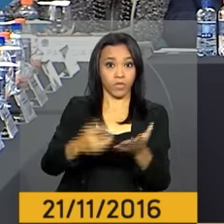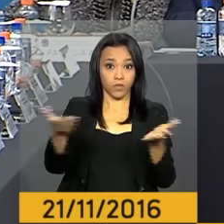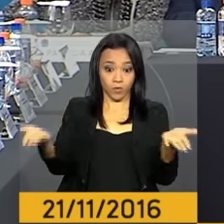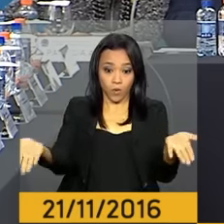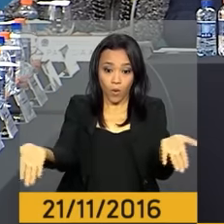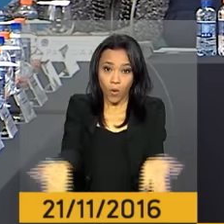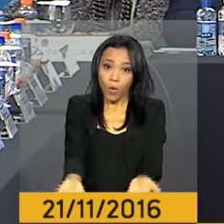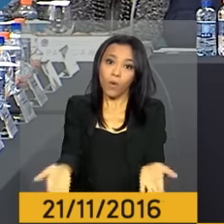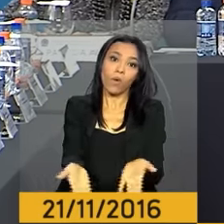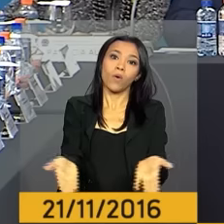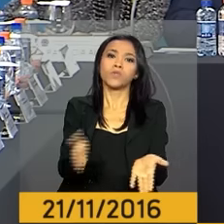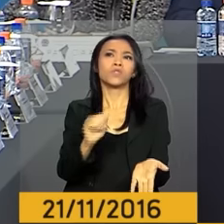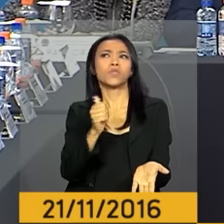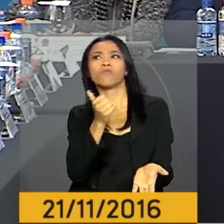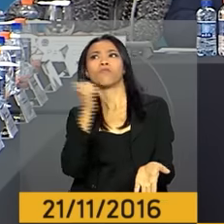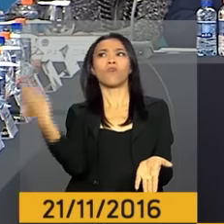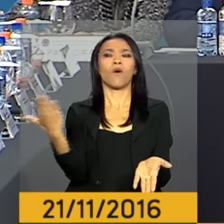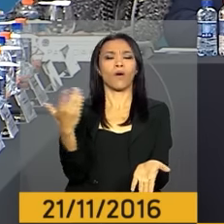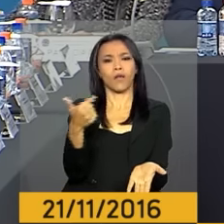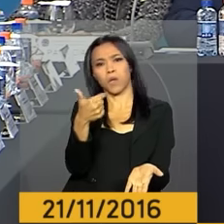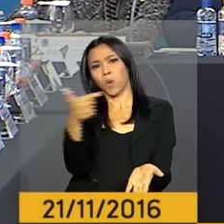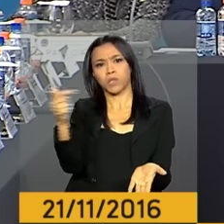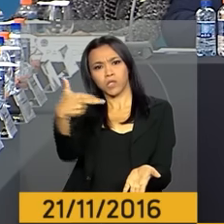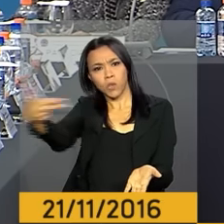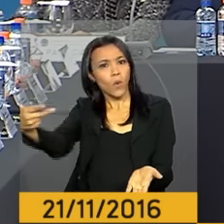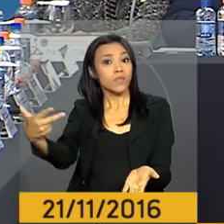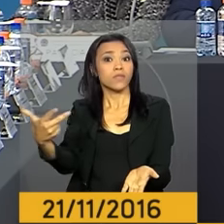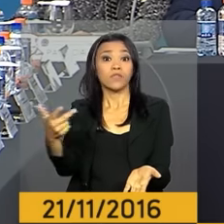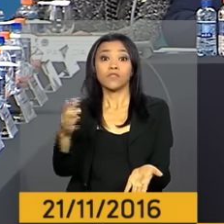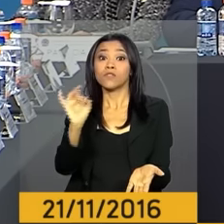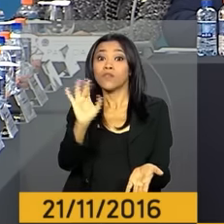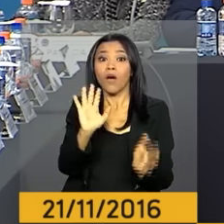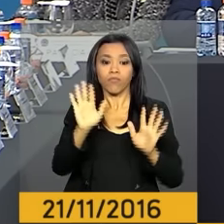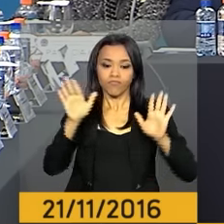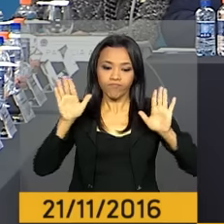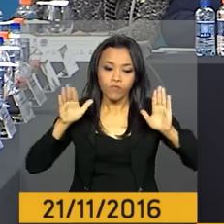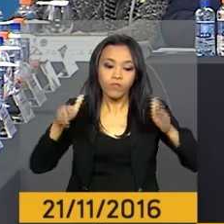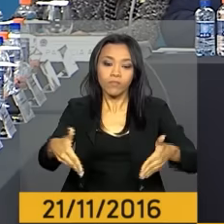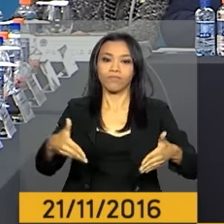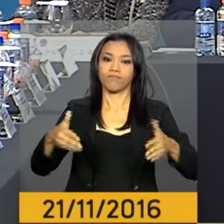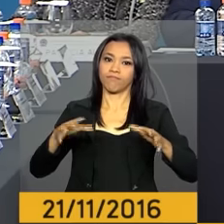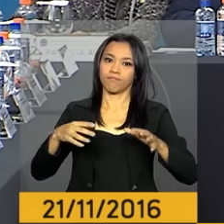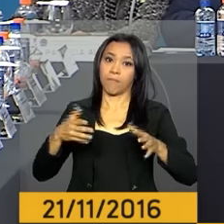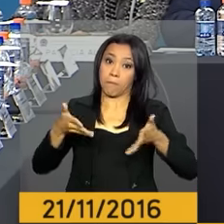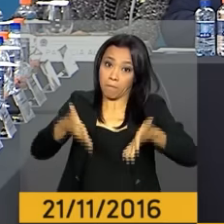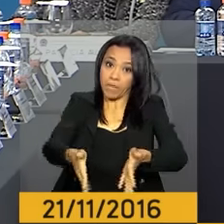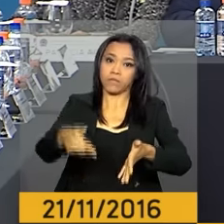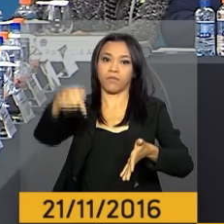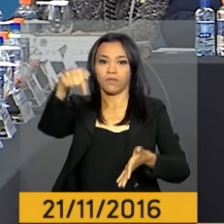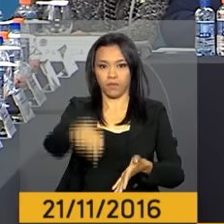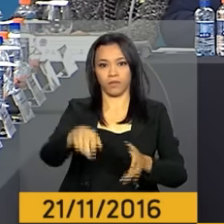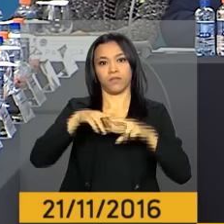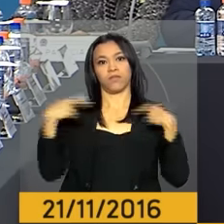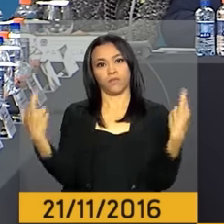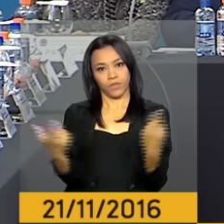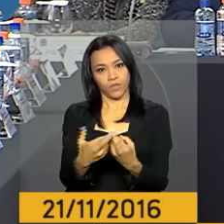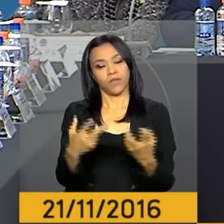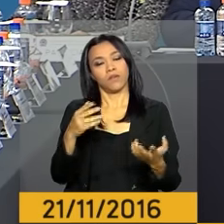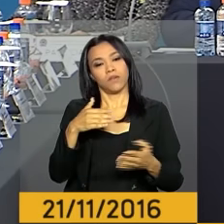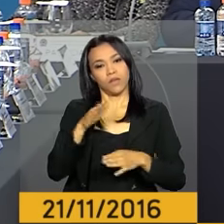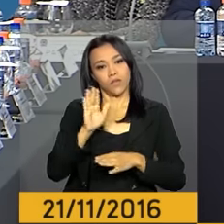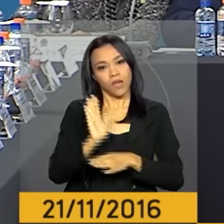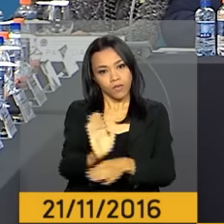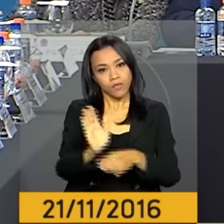deixam em relação às suas atividades para dedicar-se mais ainda ao governo e ao